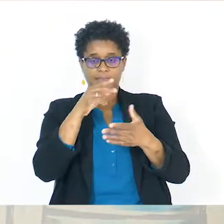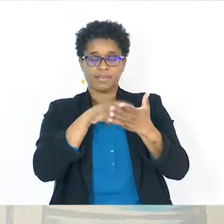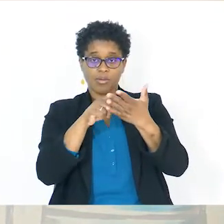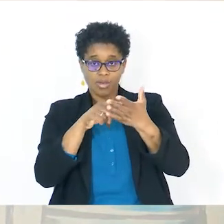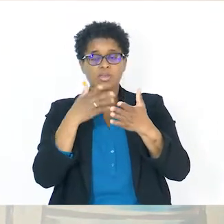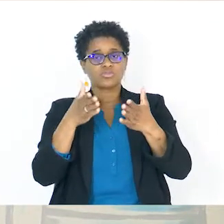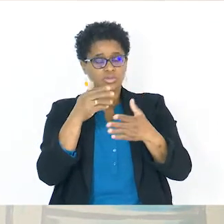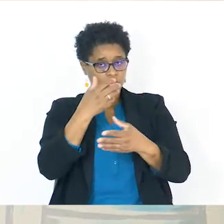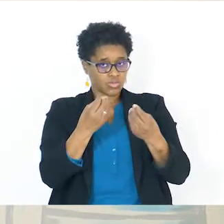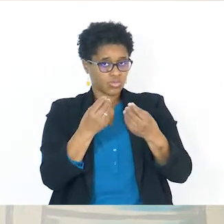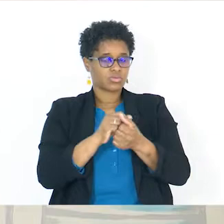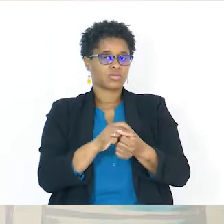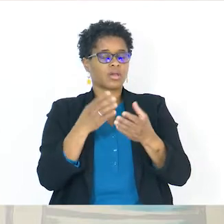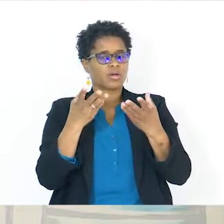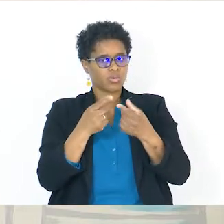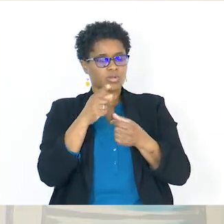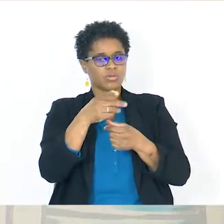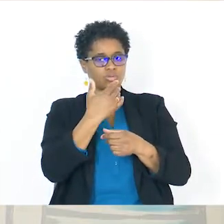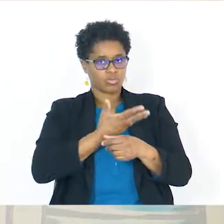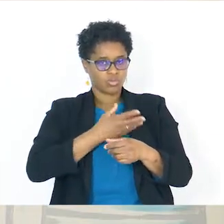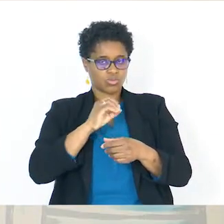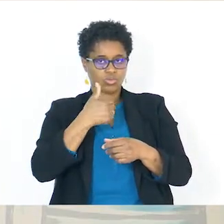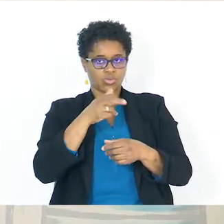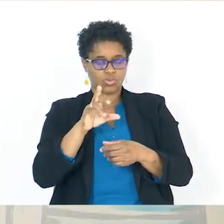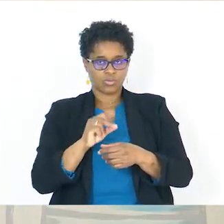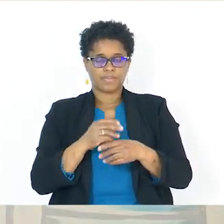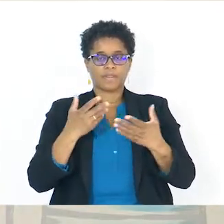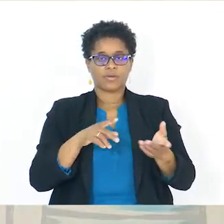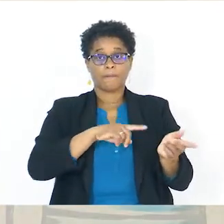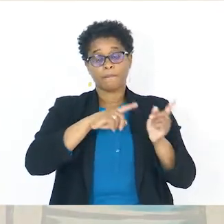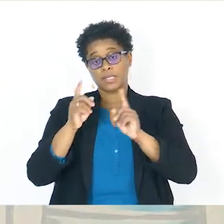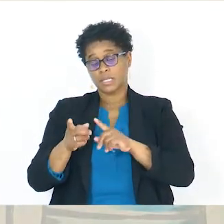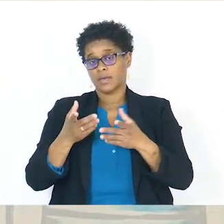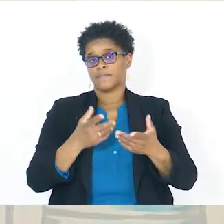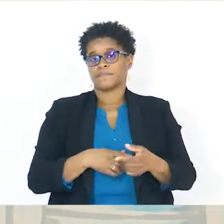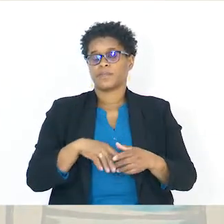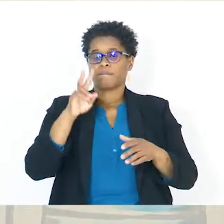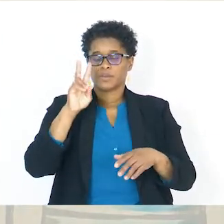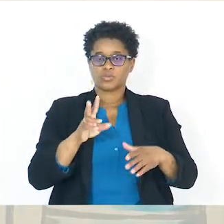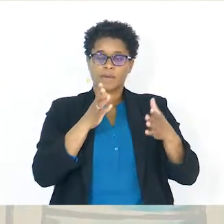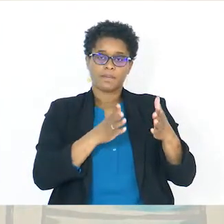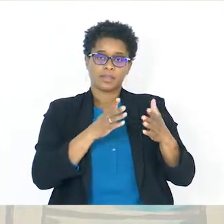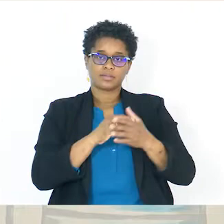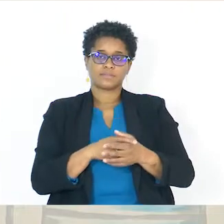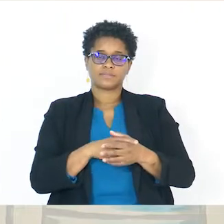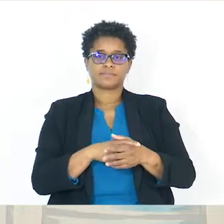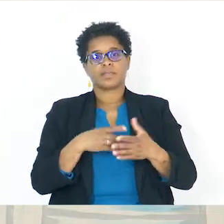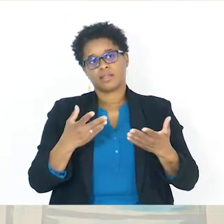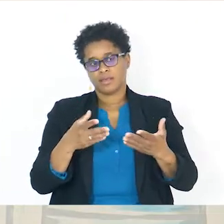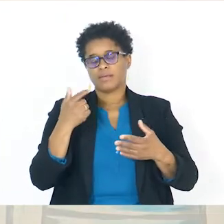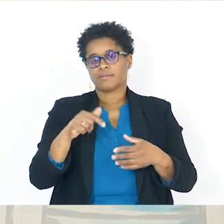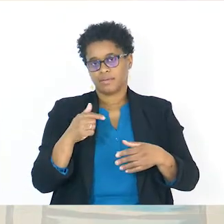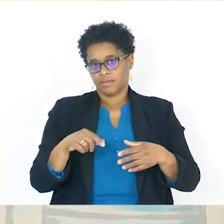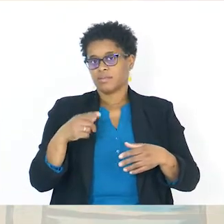porque isto ajuda muito ao calcular o dobro. Vamos passar para a segunda parte.